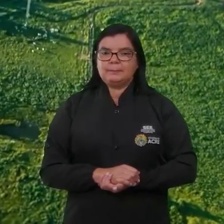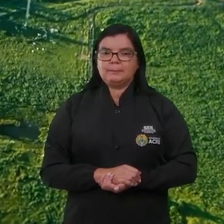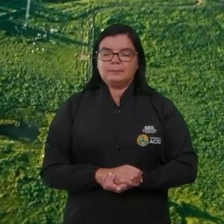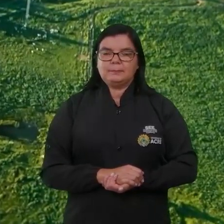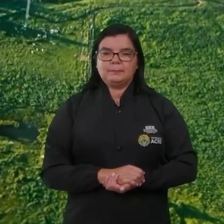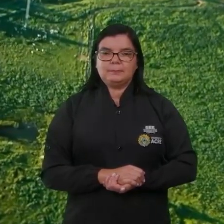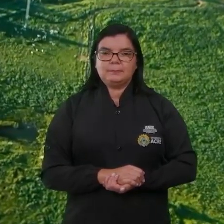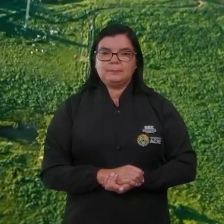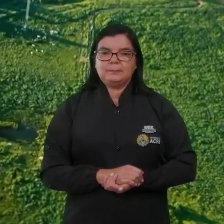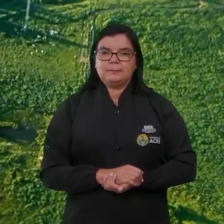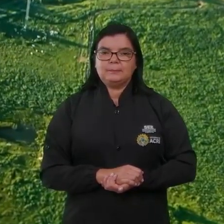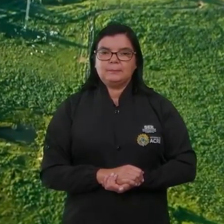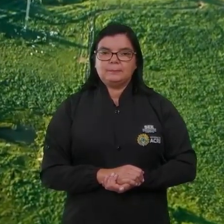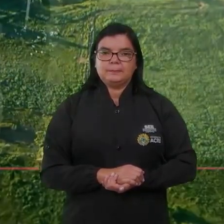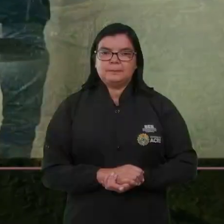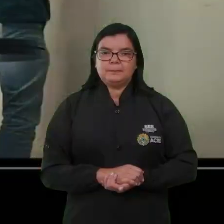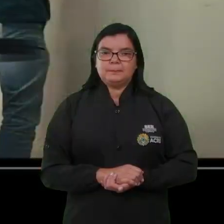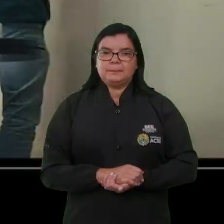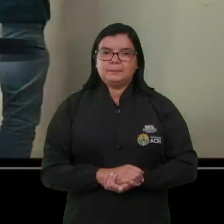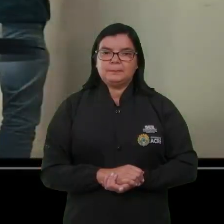Vem pro Acre!